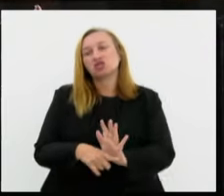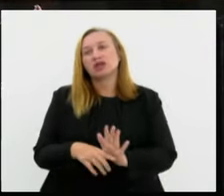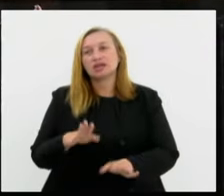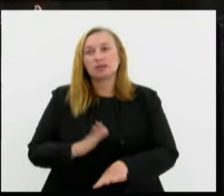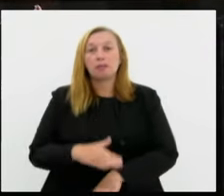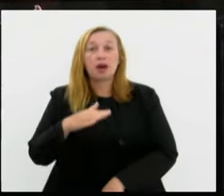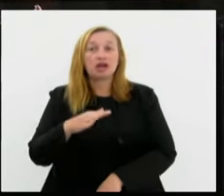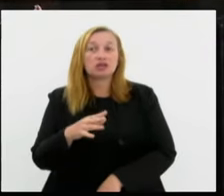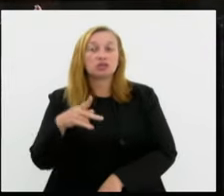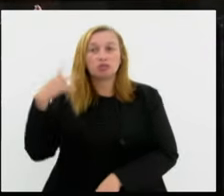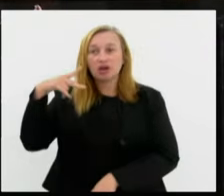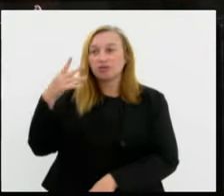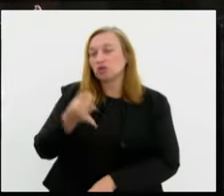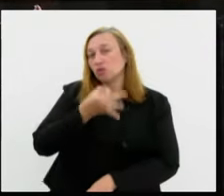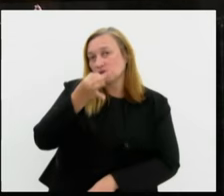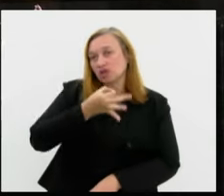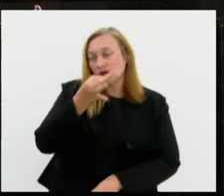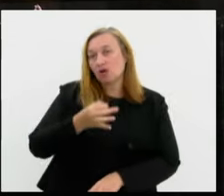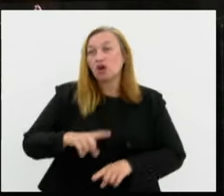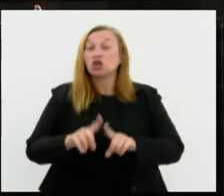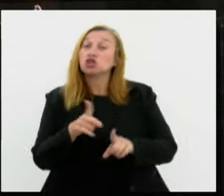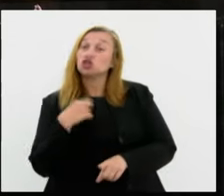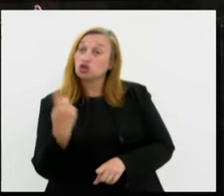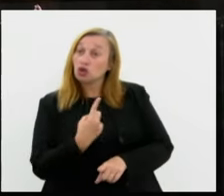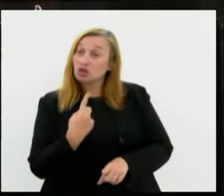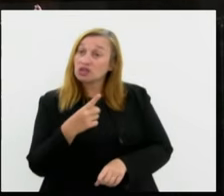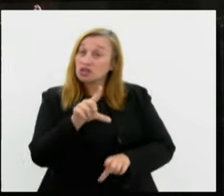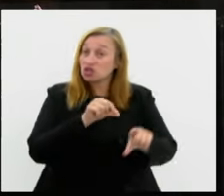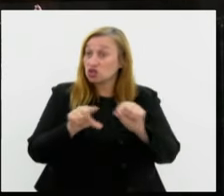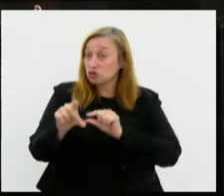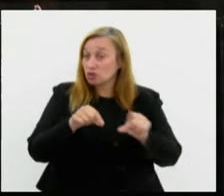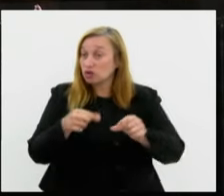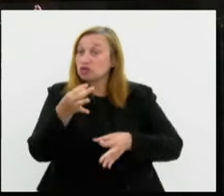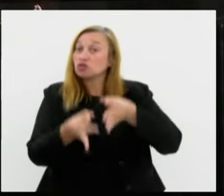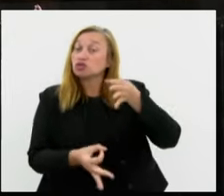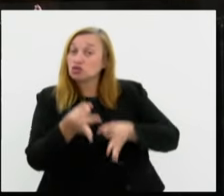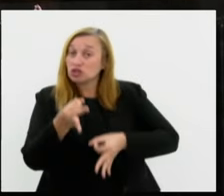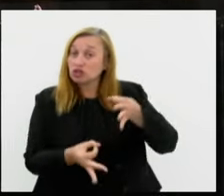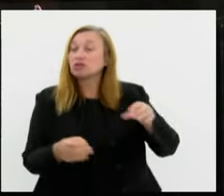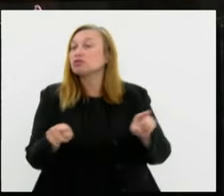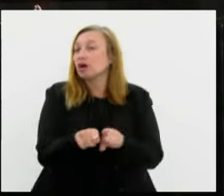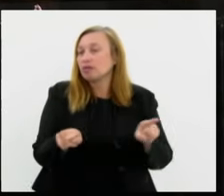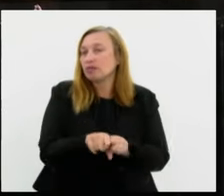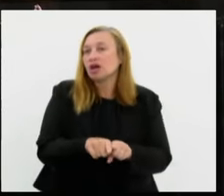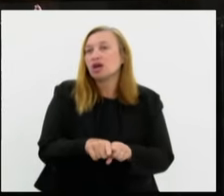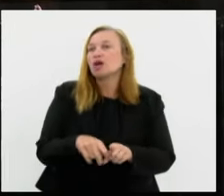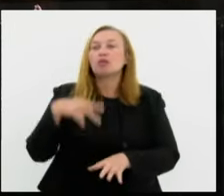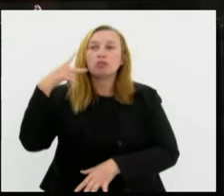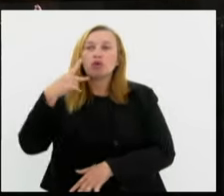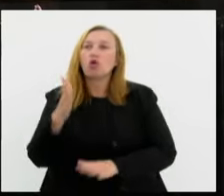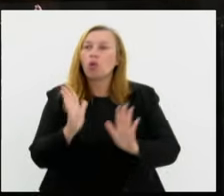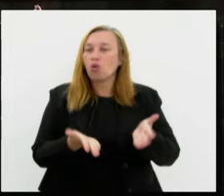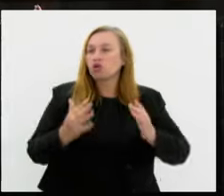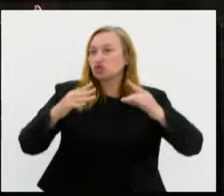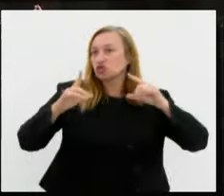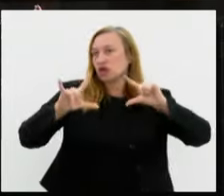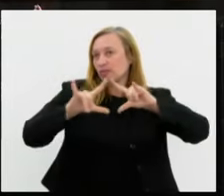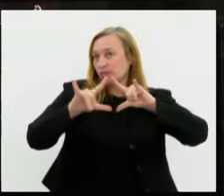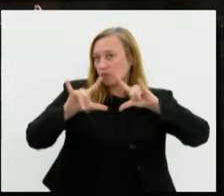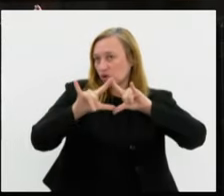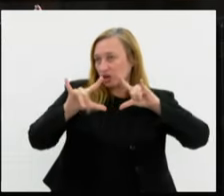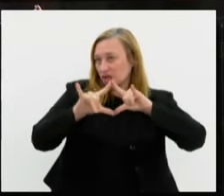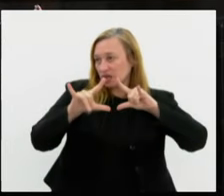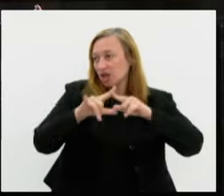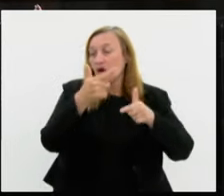opinião pública. Nossas decisões são jurídicas e políticas. Hoje em dia, a milícia é um câncer que